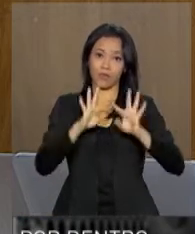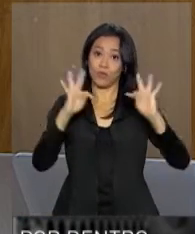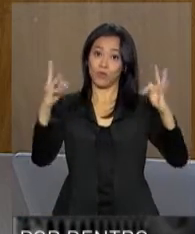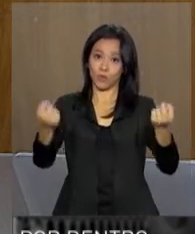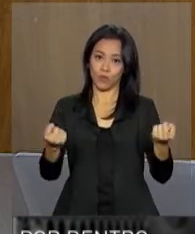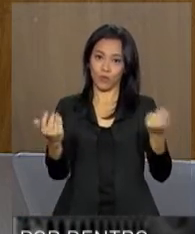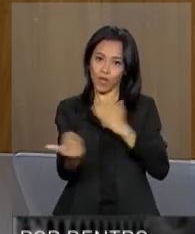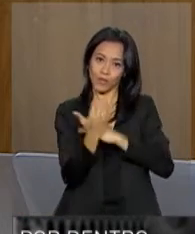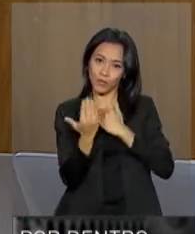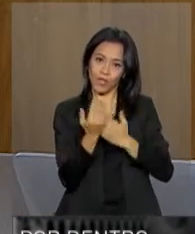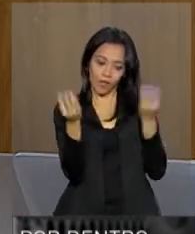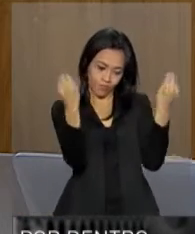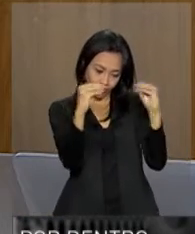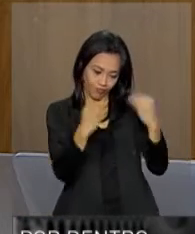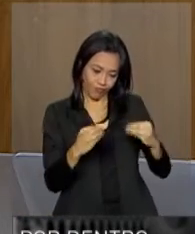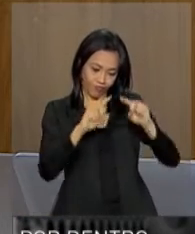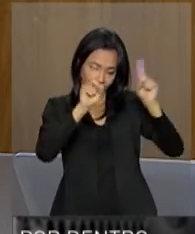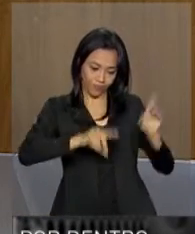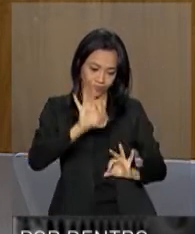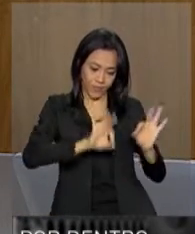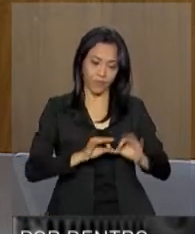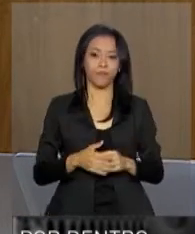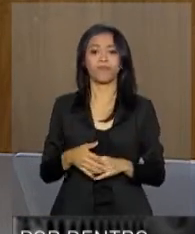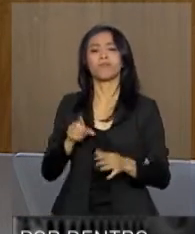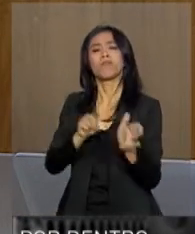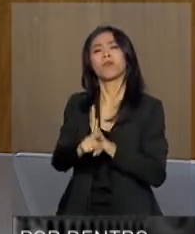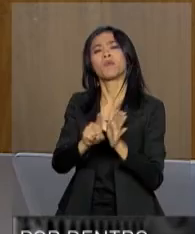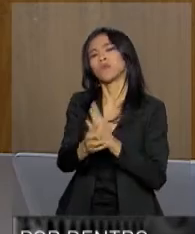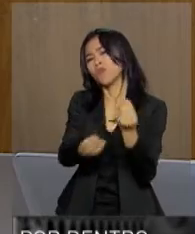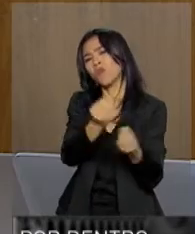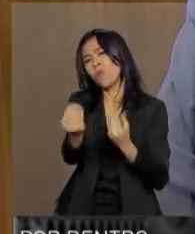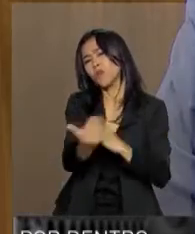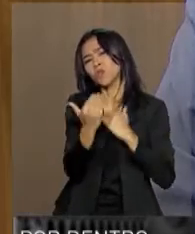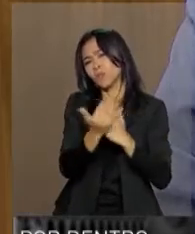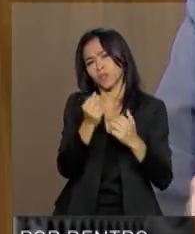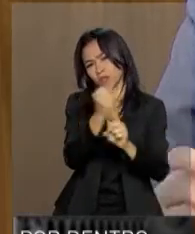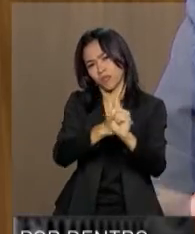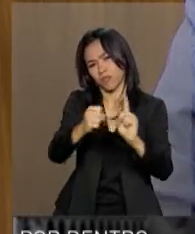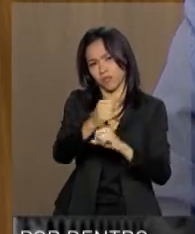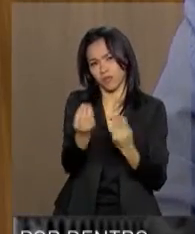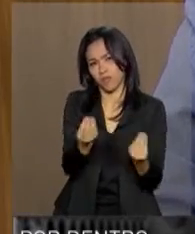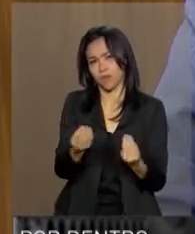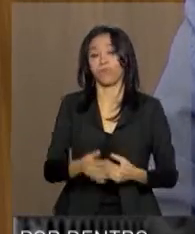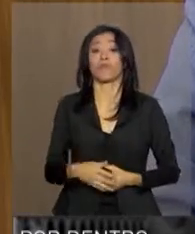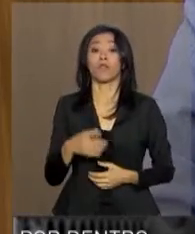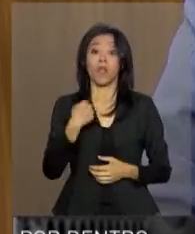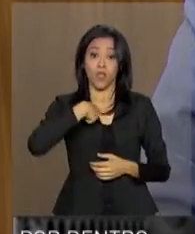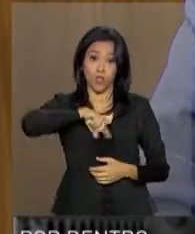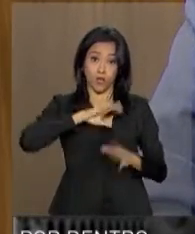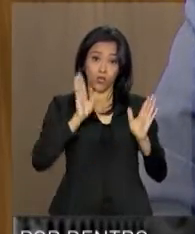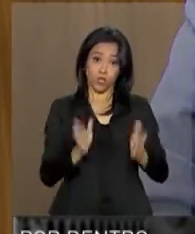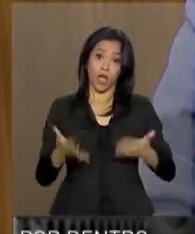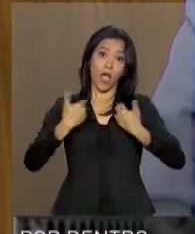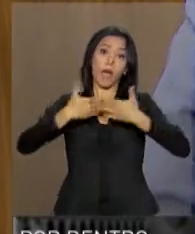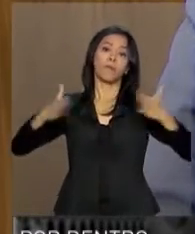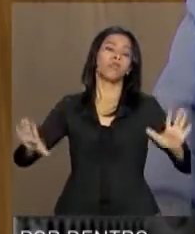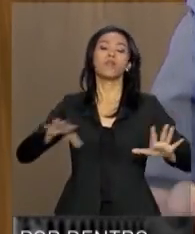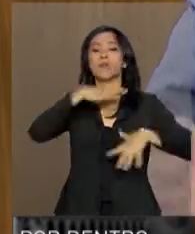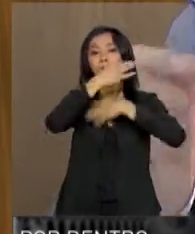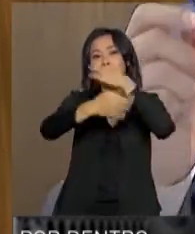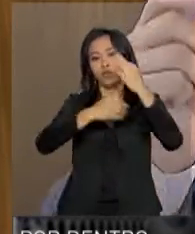é que a sociedade pode participar é da construção desse plano a gente está colocando em audiência pública durante 60 dias